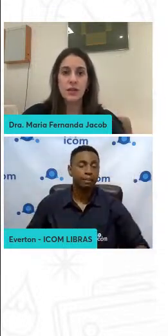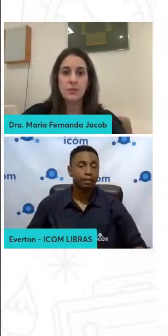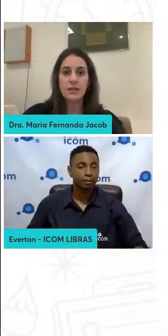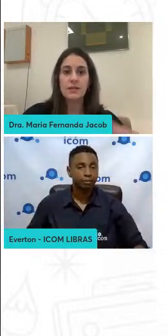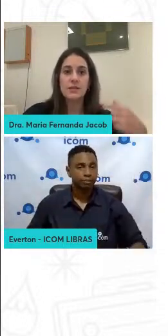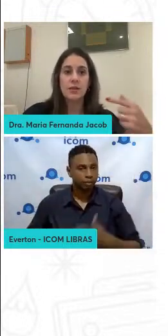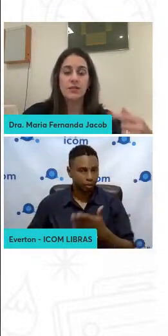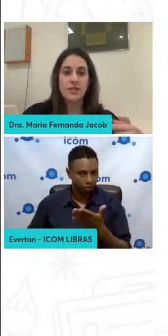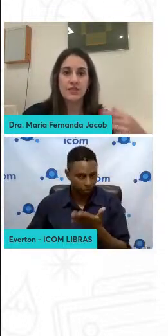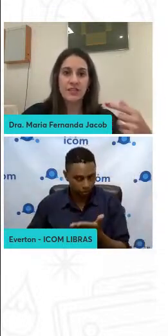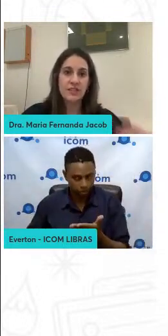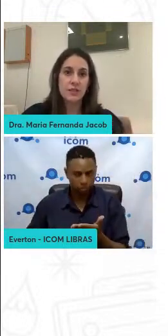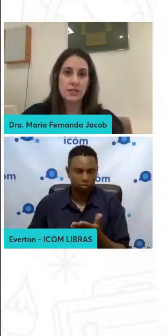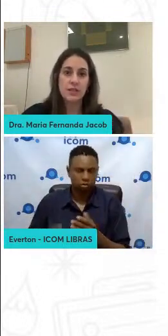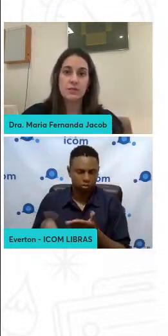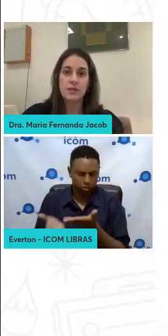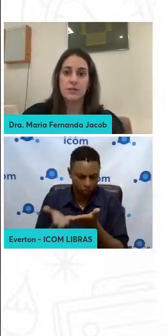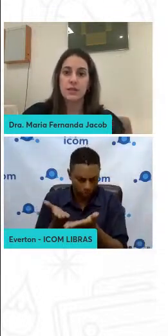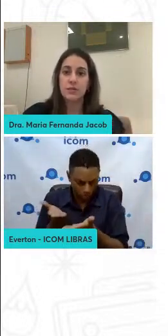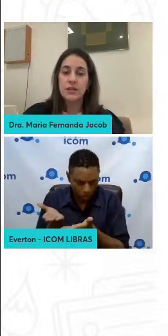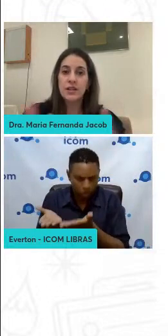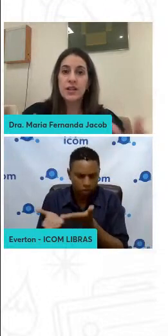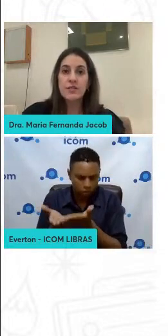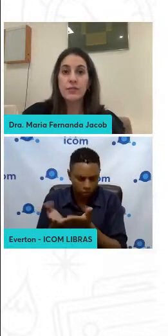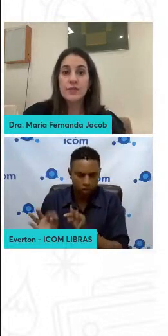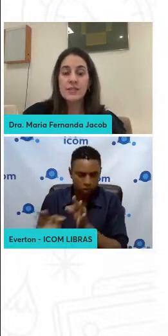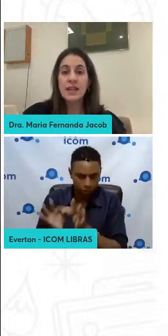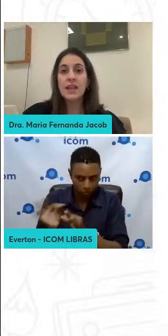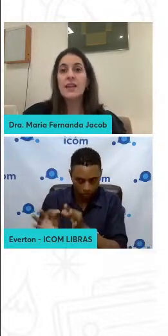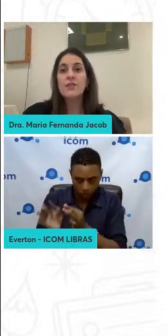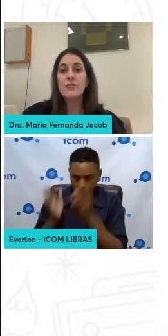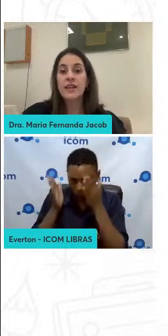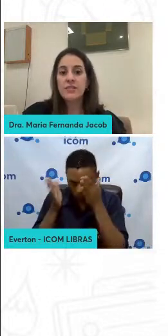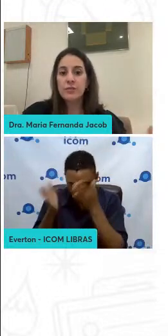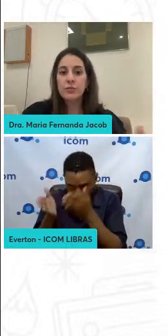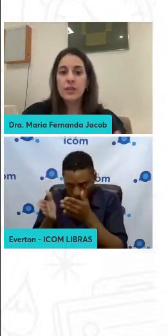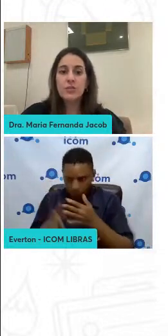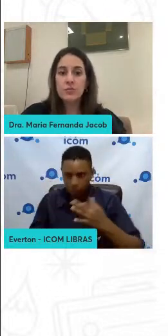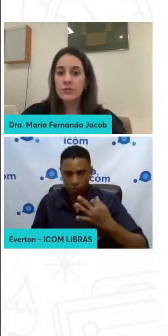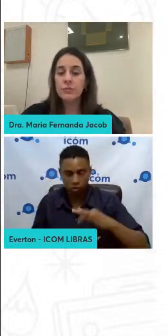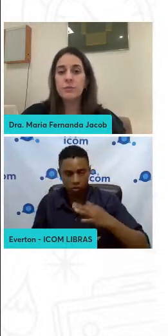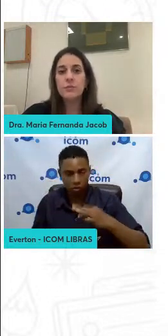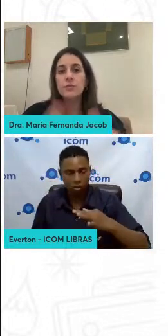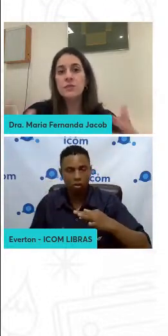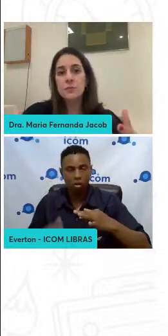realizando a sua reabilitação e você vai fazendo essa educação em dor, você vai